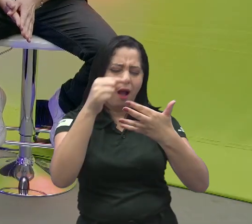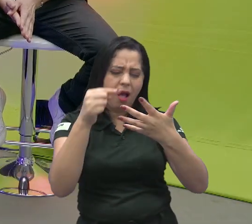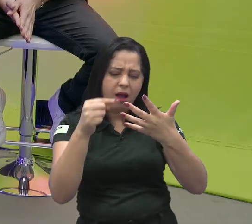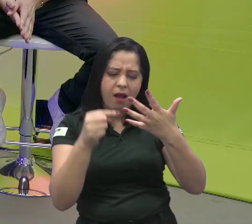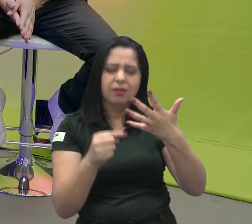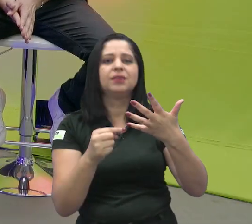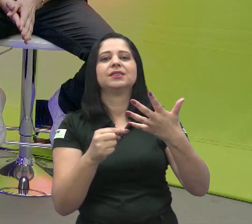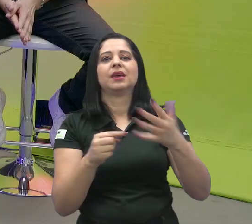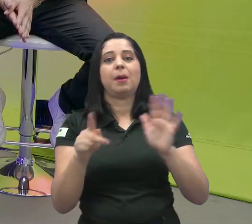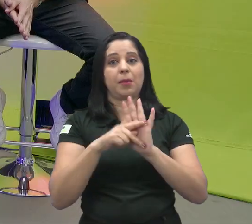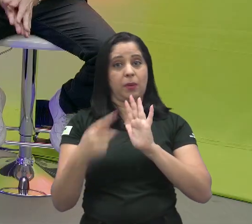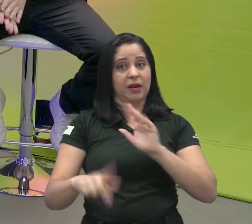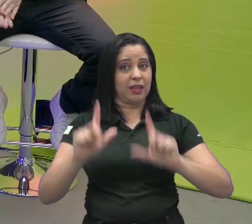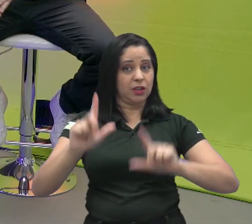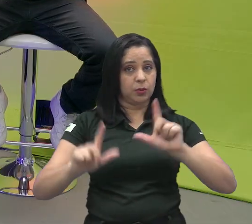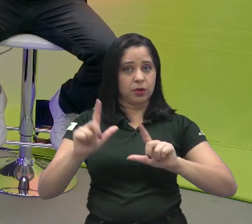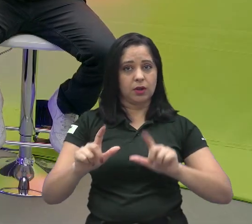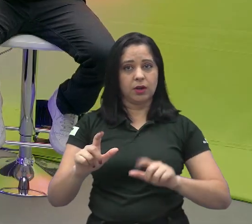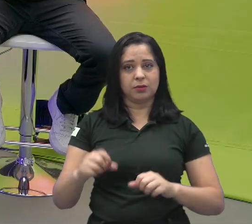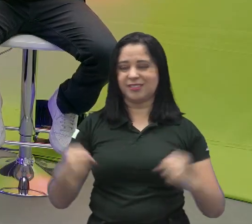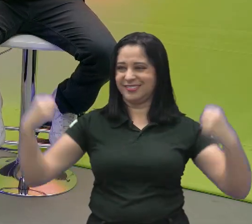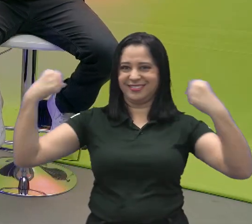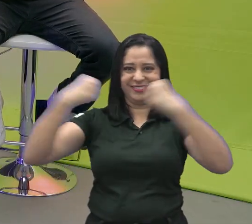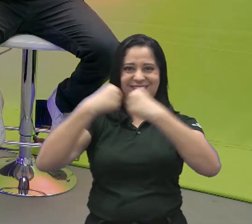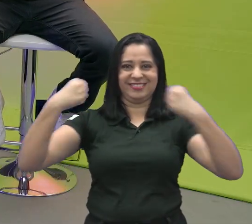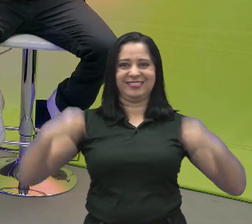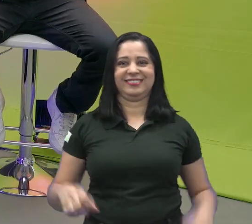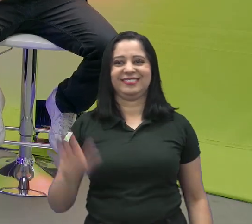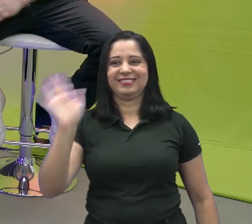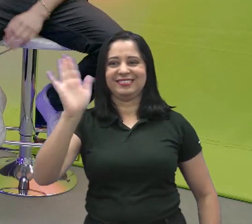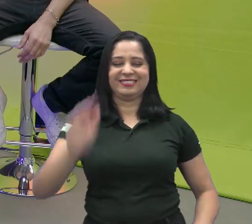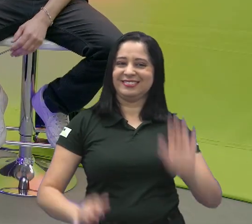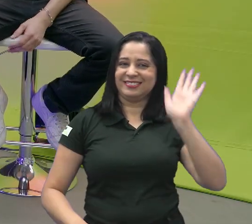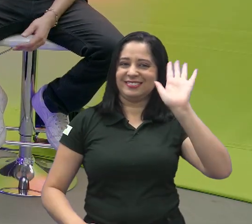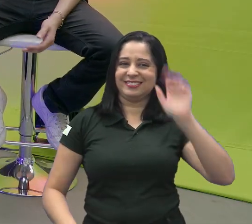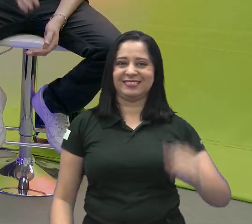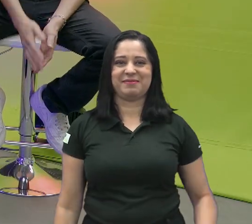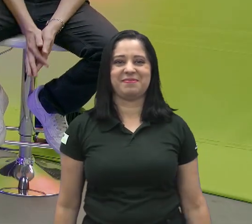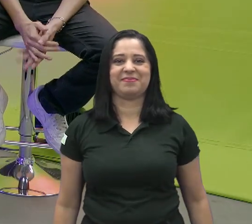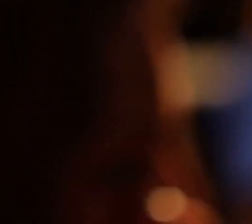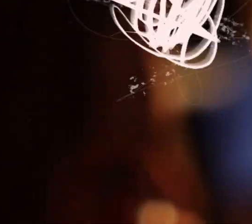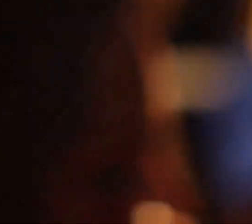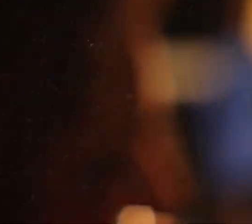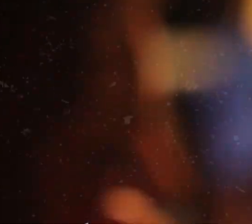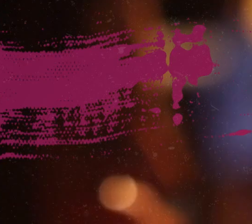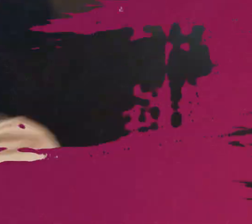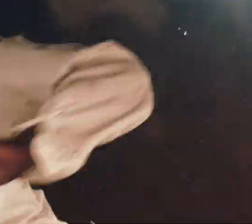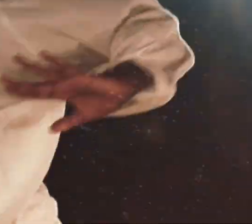tudo aqui no Conexão Cultura. Tudo que todo mundo tem direito. Falou, Bruno. É isso. Tchau, tchau. Até a próxima.